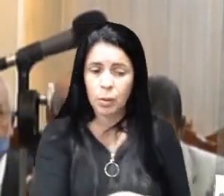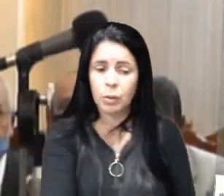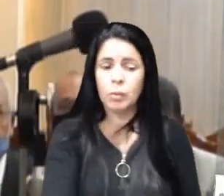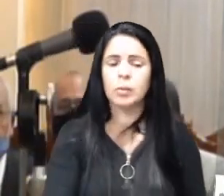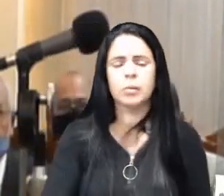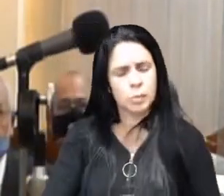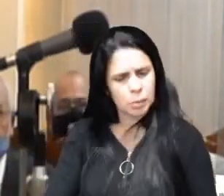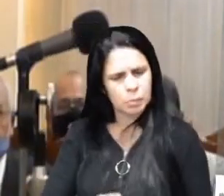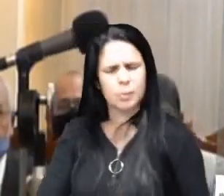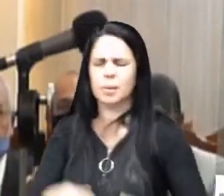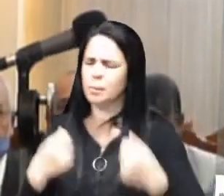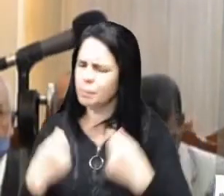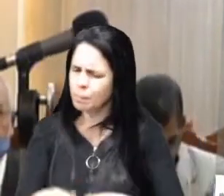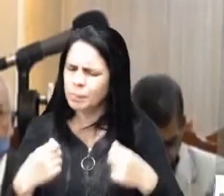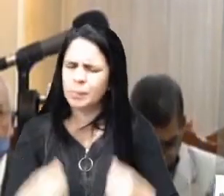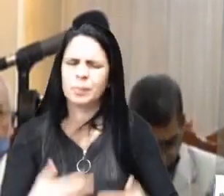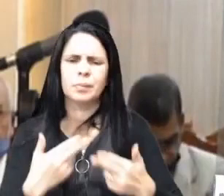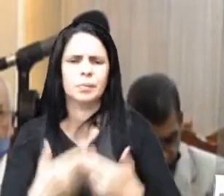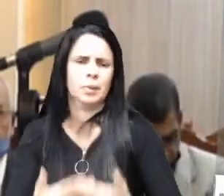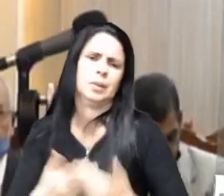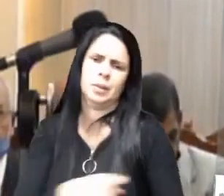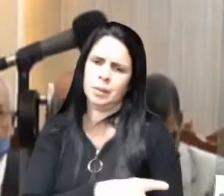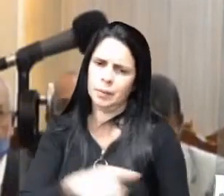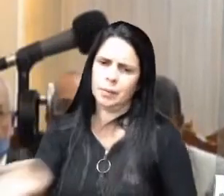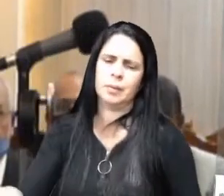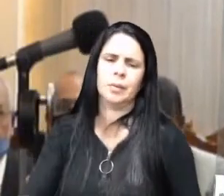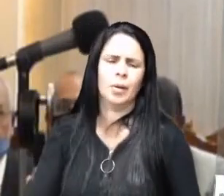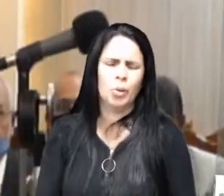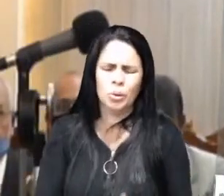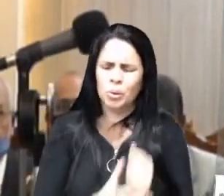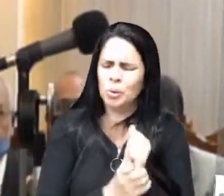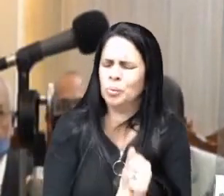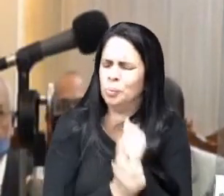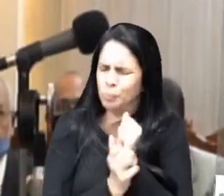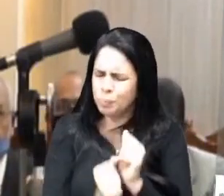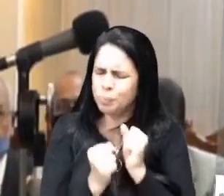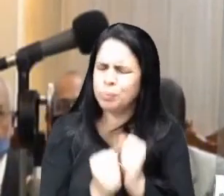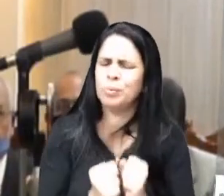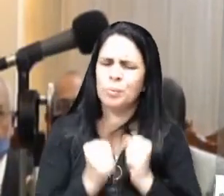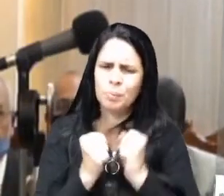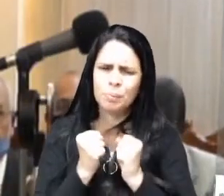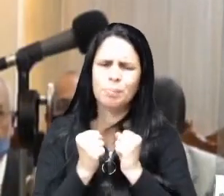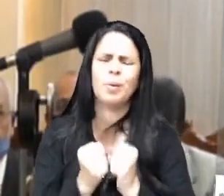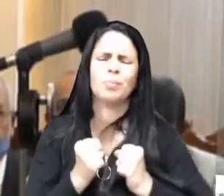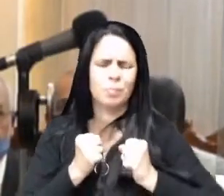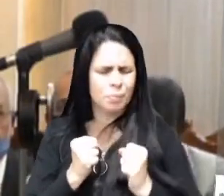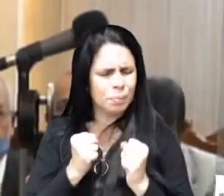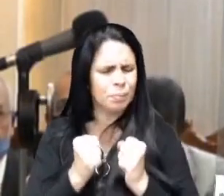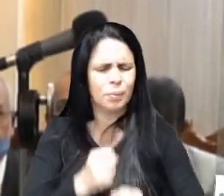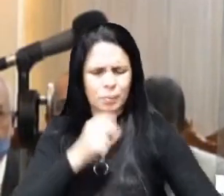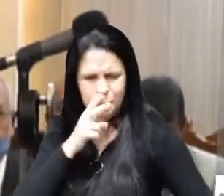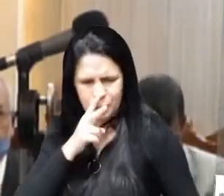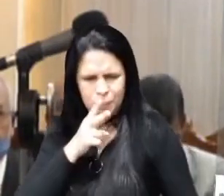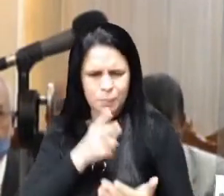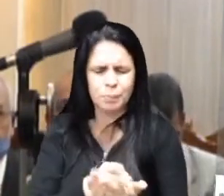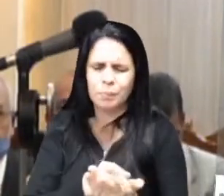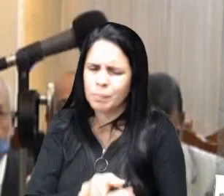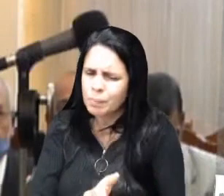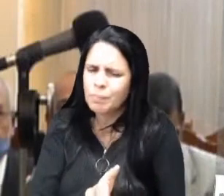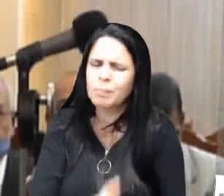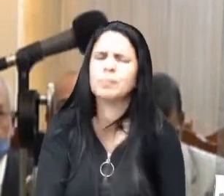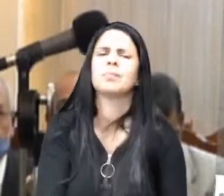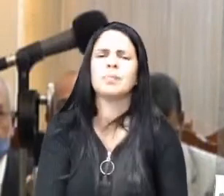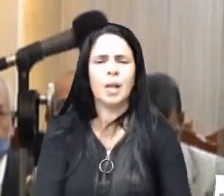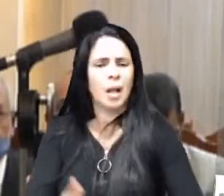pacientes, aguente firme, suporte firme, até a vinda do Senhor